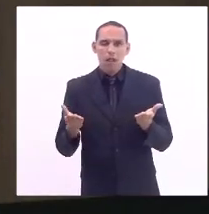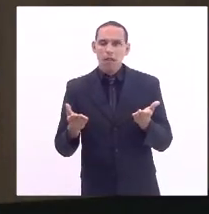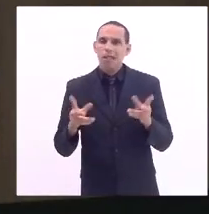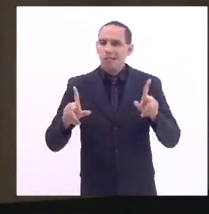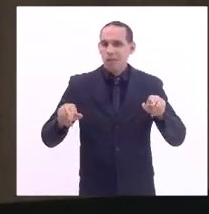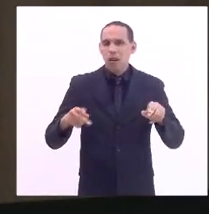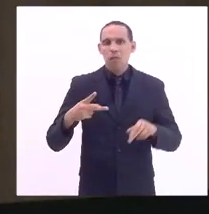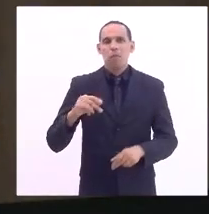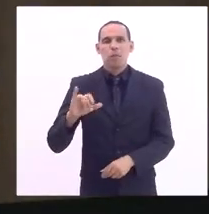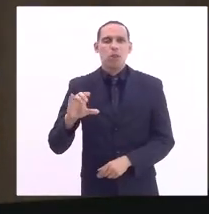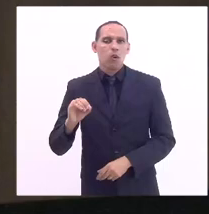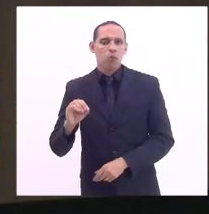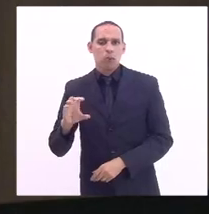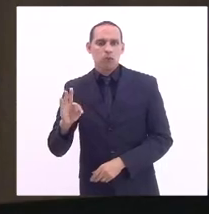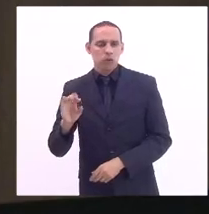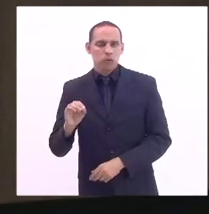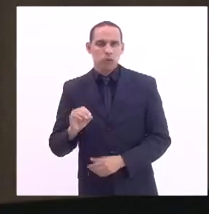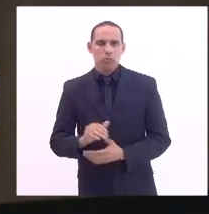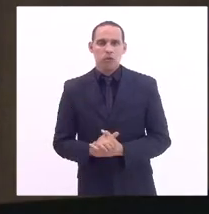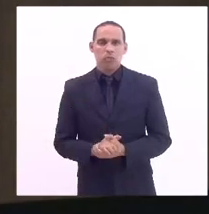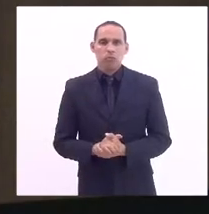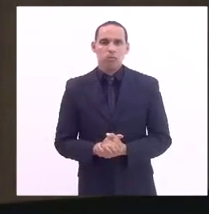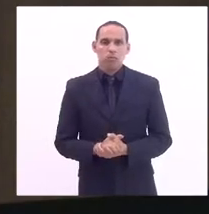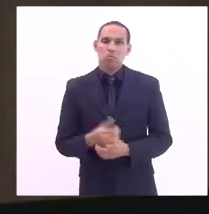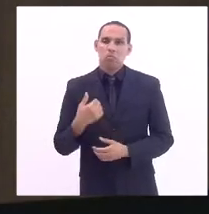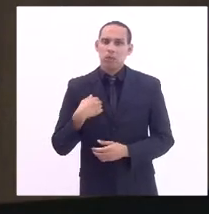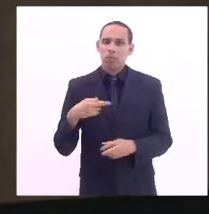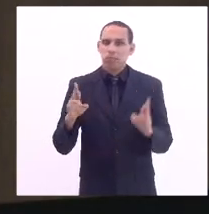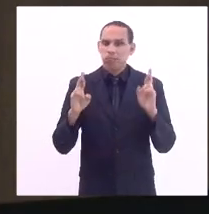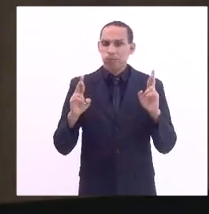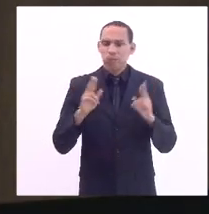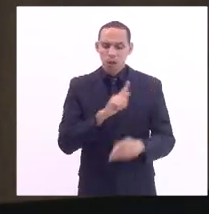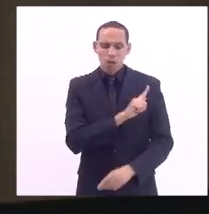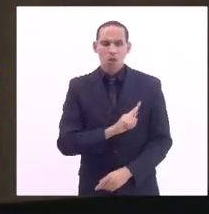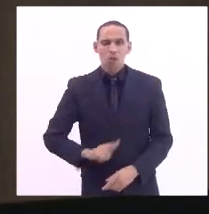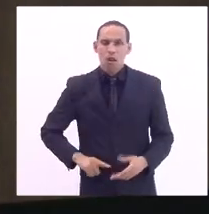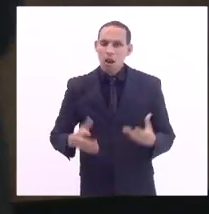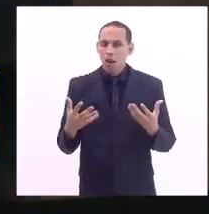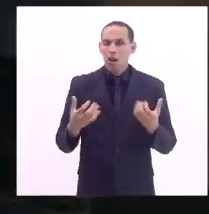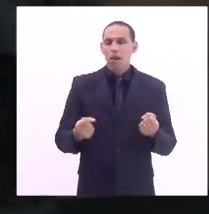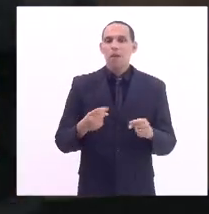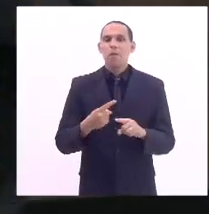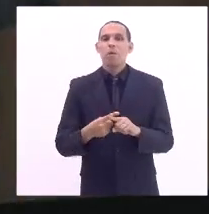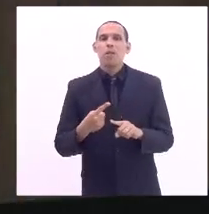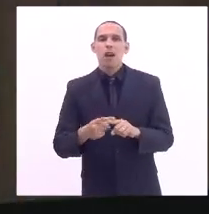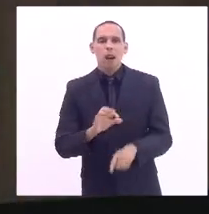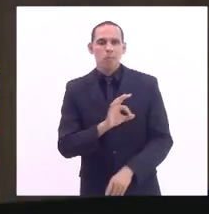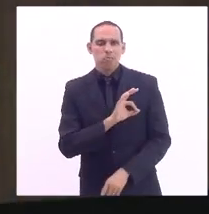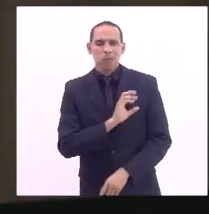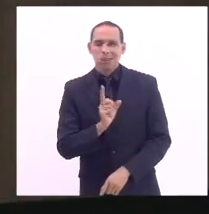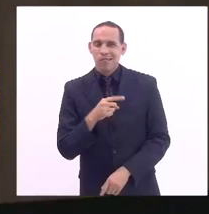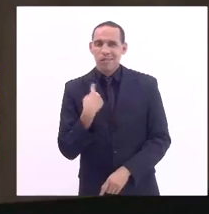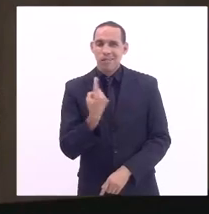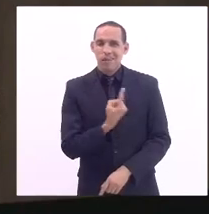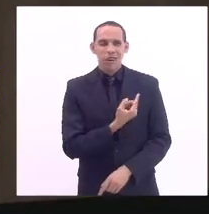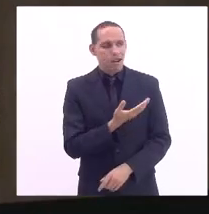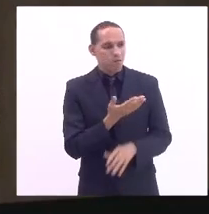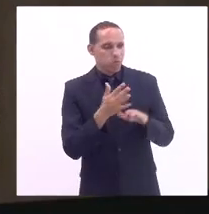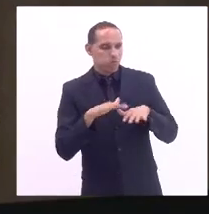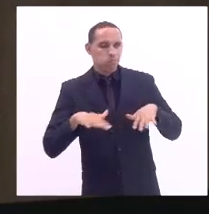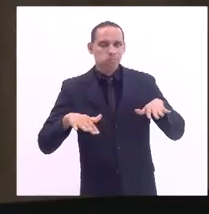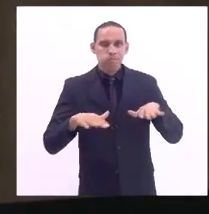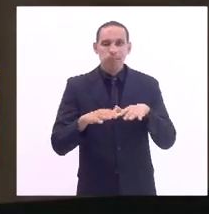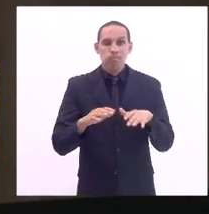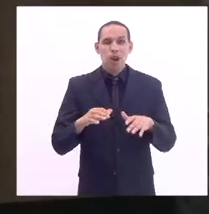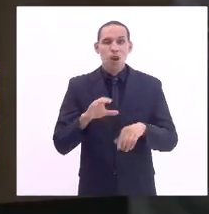pilotos. Então, eu quero aqui agradecer, espero que o governador venha acolher, porque os nossos policiais, na realidade, os praças, eles pagam para